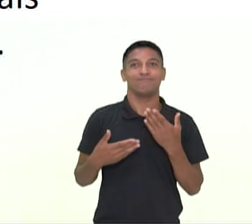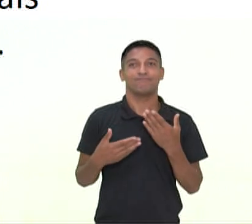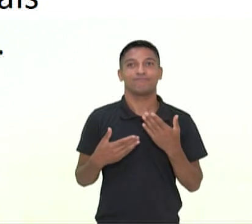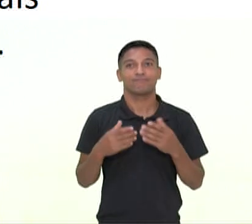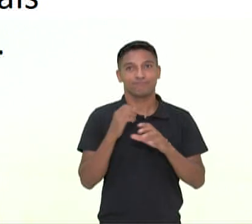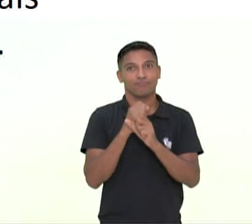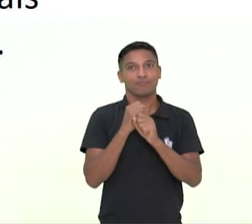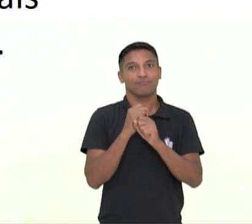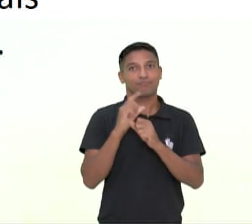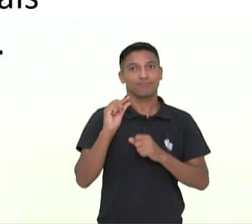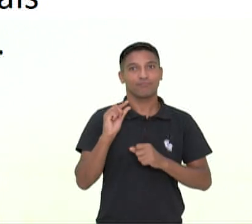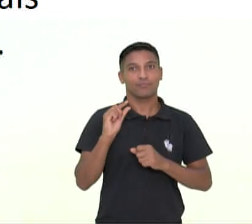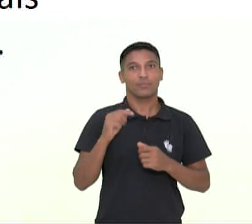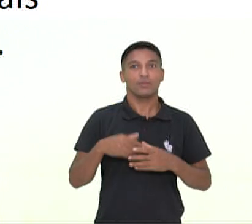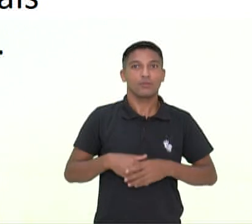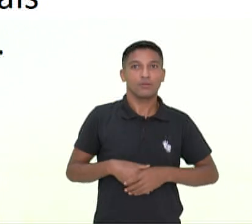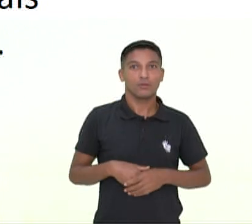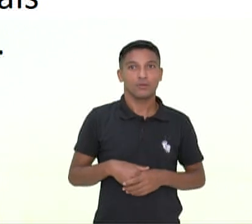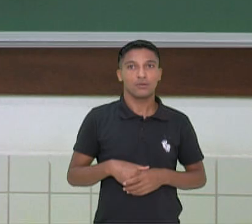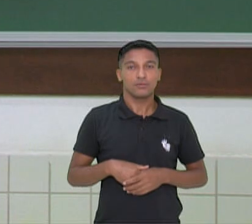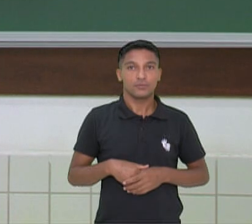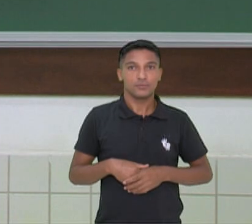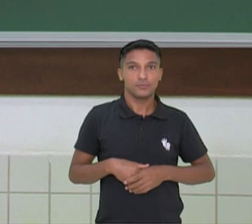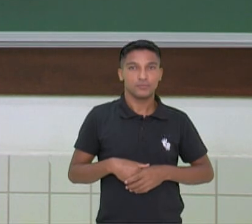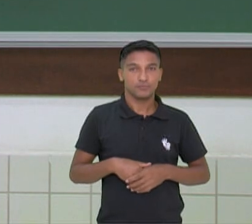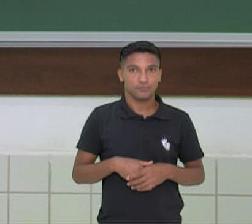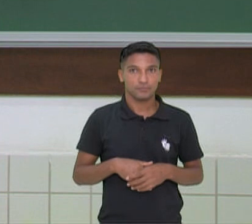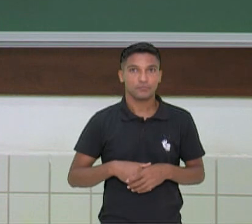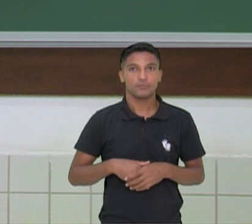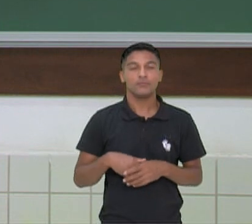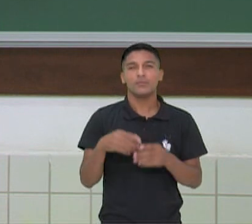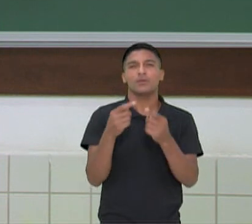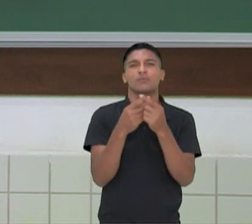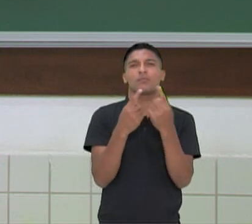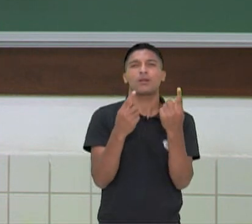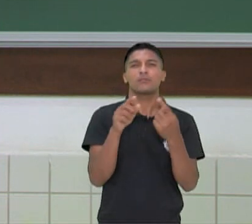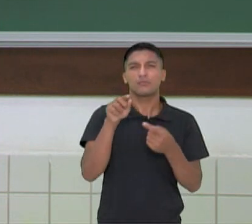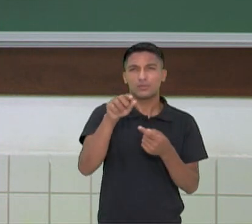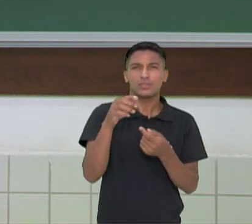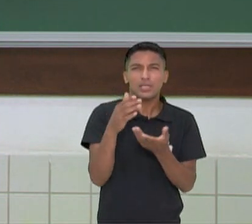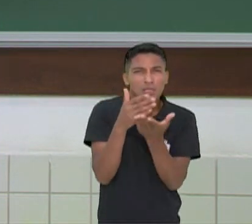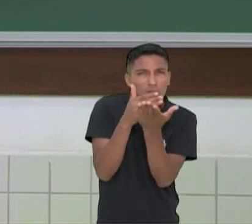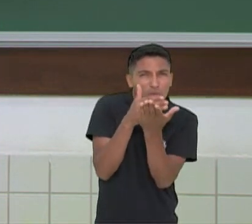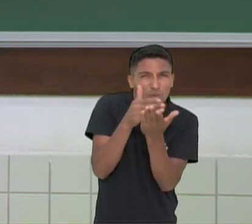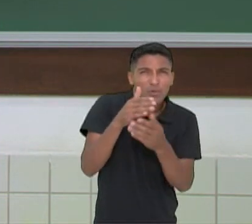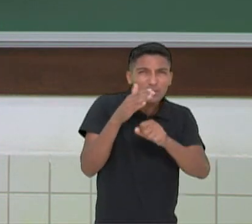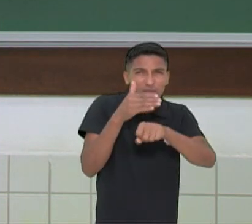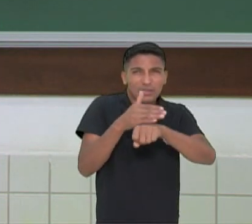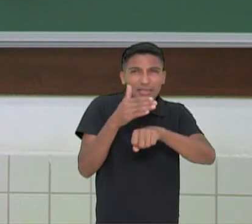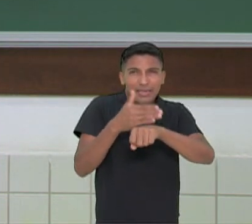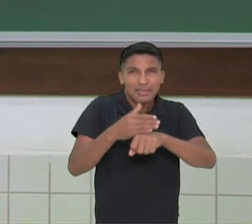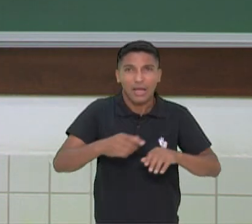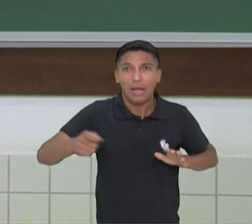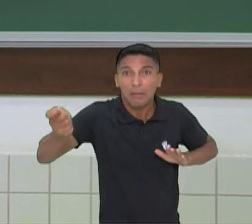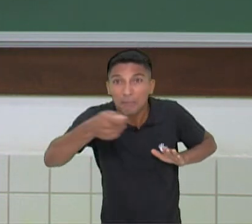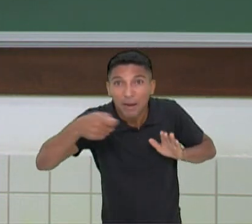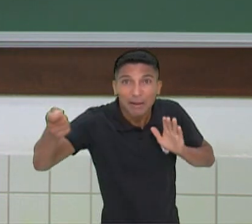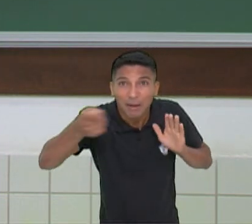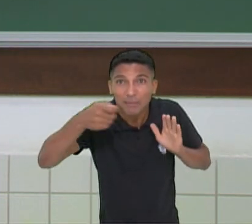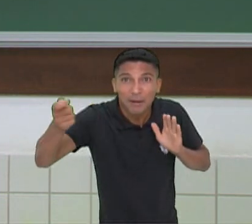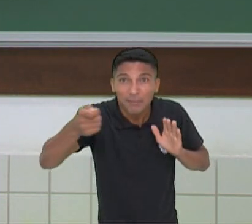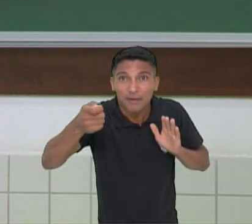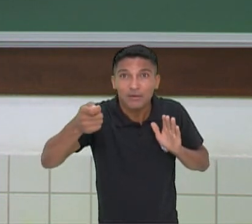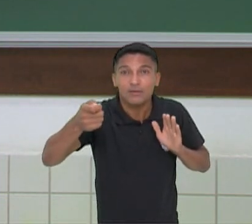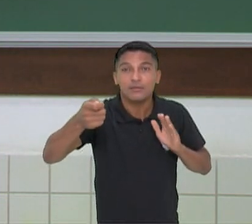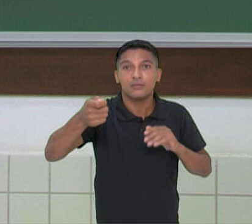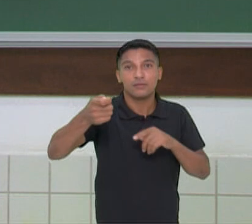Mas normalmente é arma Inicial quando se tá iniciando o treino de esgrima está se aprendendo a esgrima